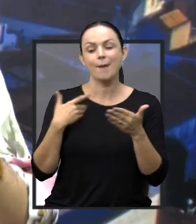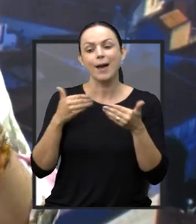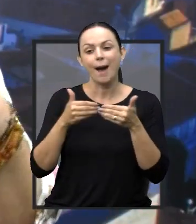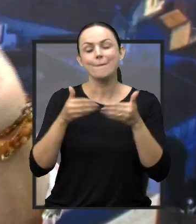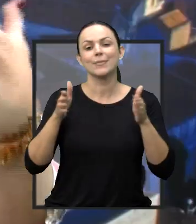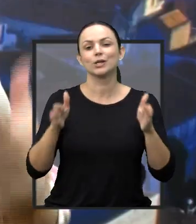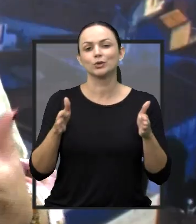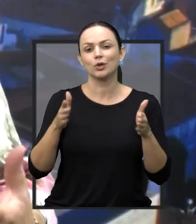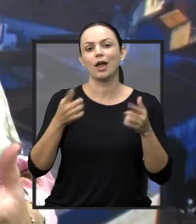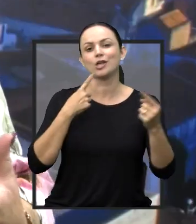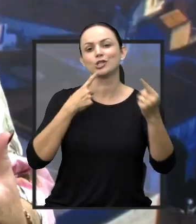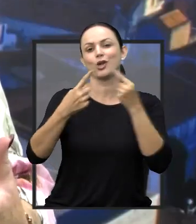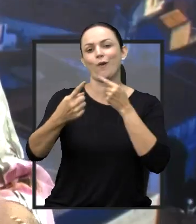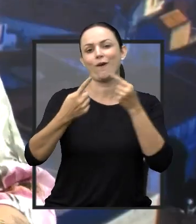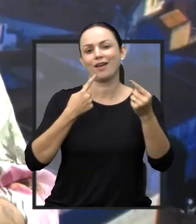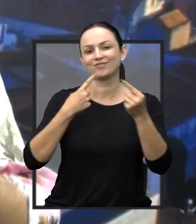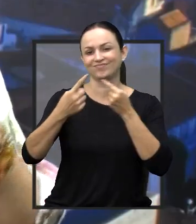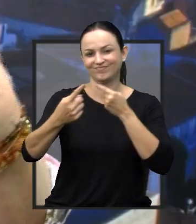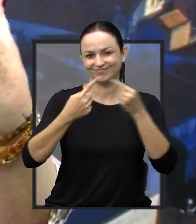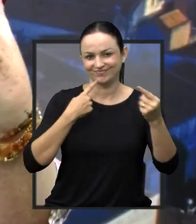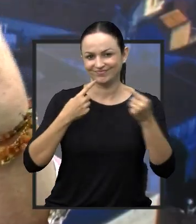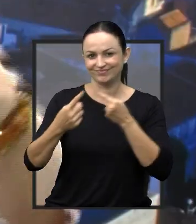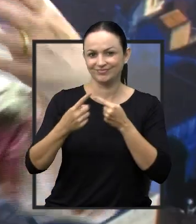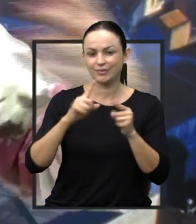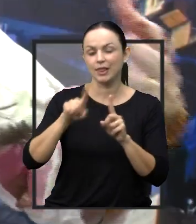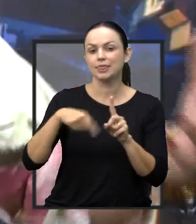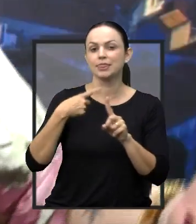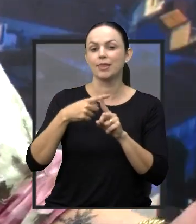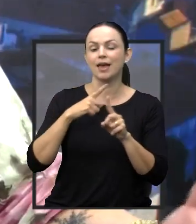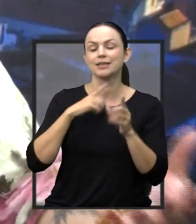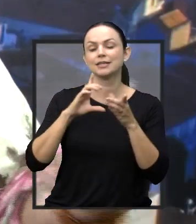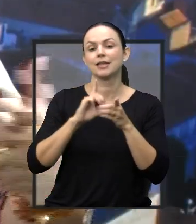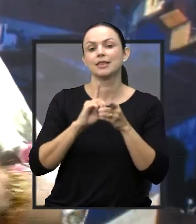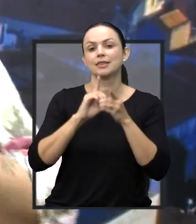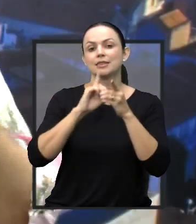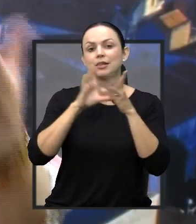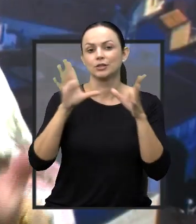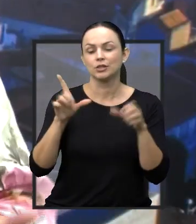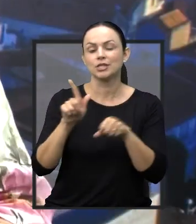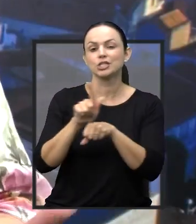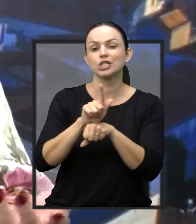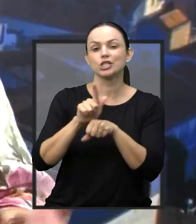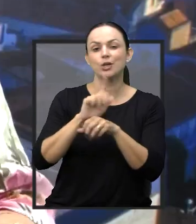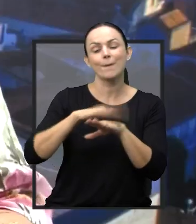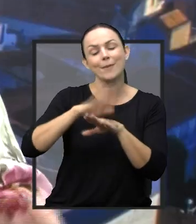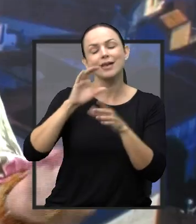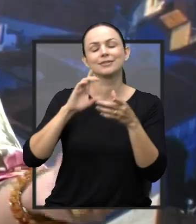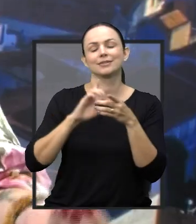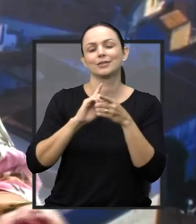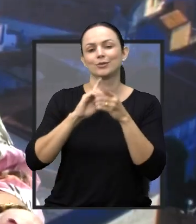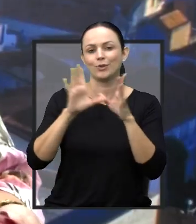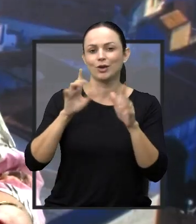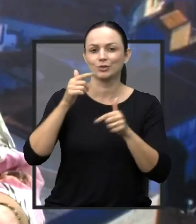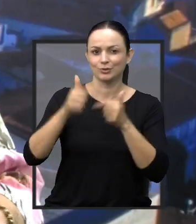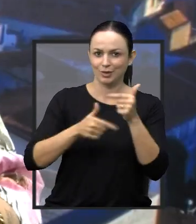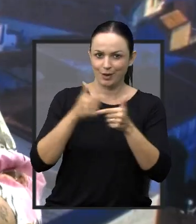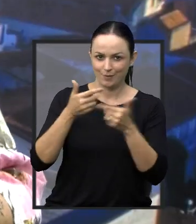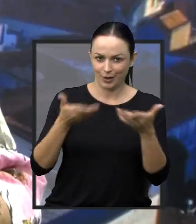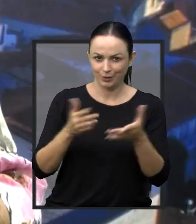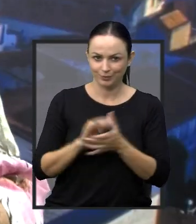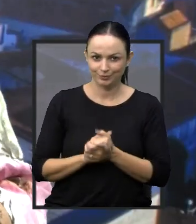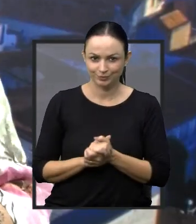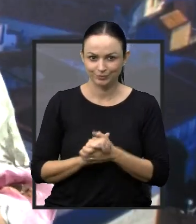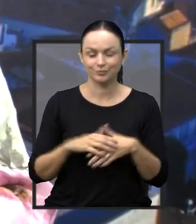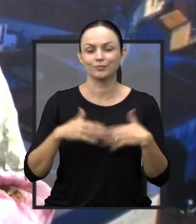abertura para dialogar, né? Nós temos mais democracia, realmente, uma gestão mais democrática dos